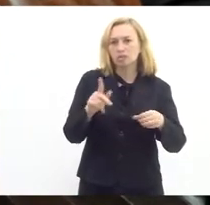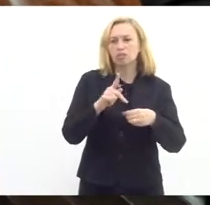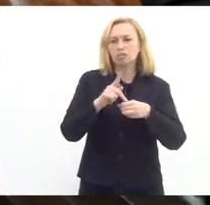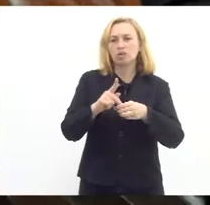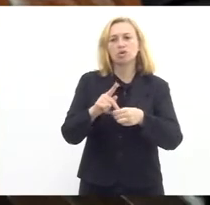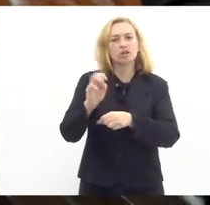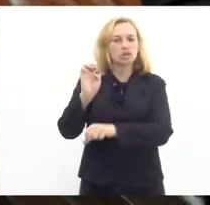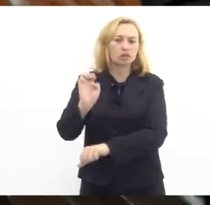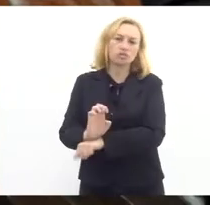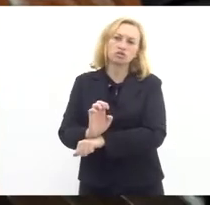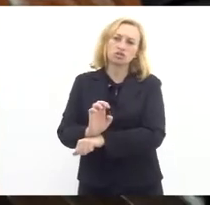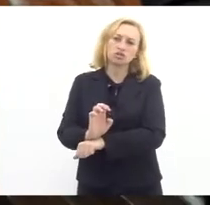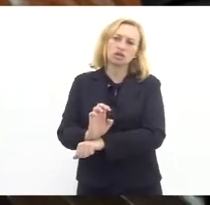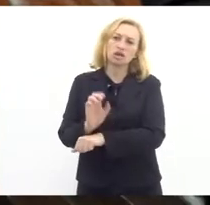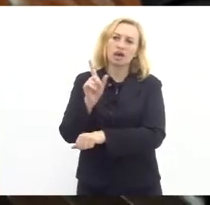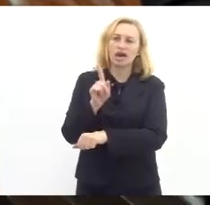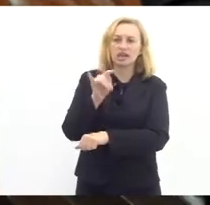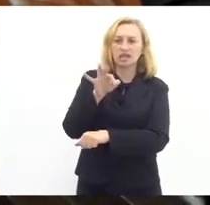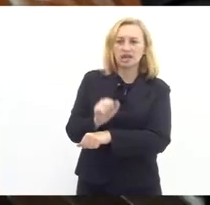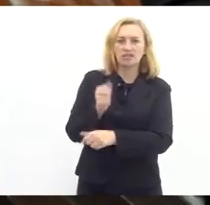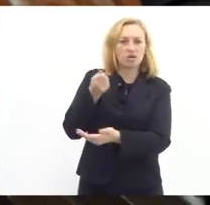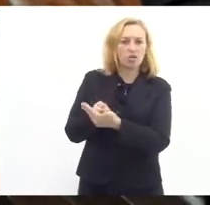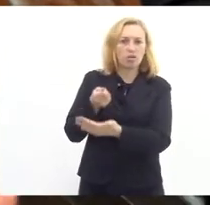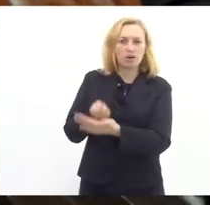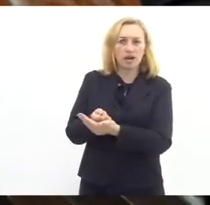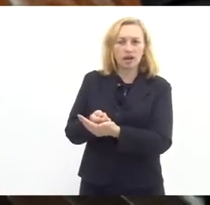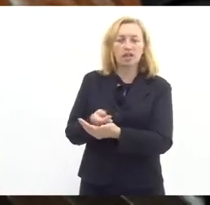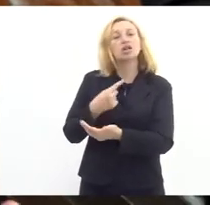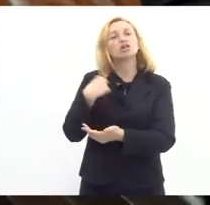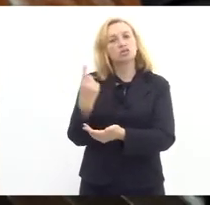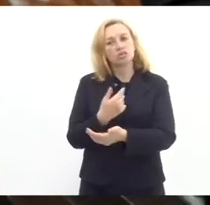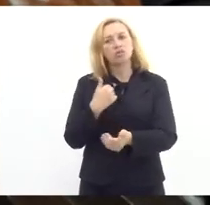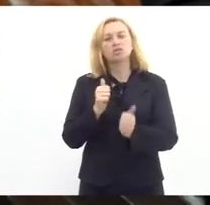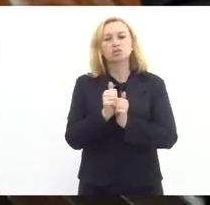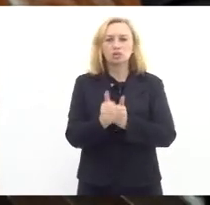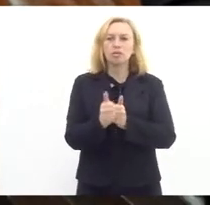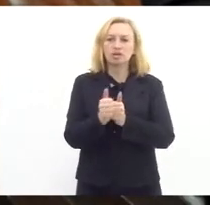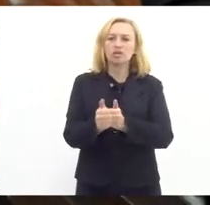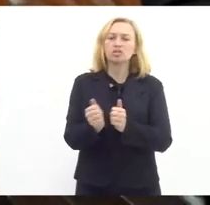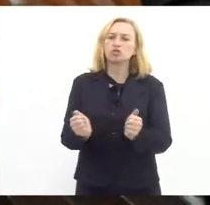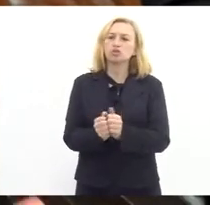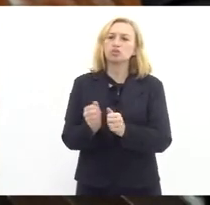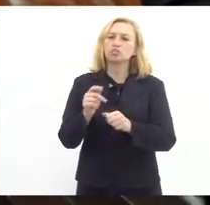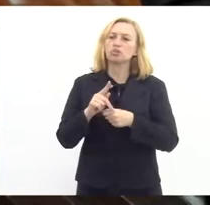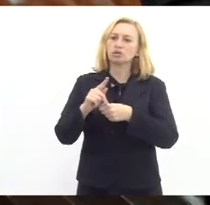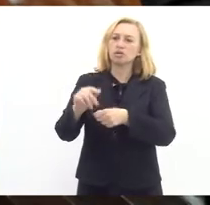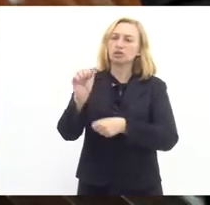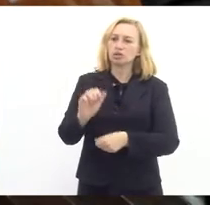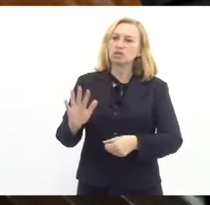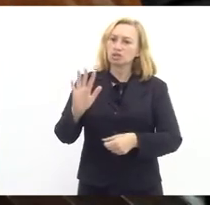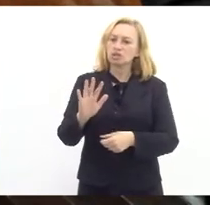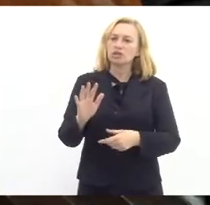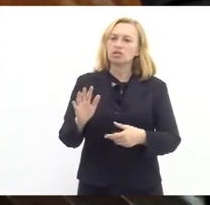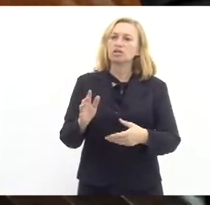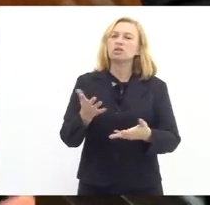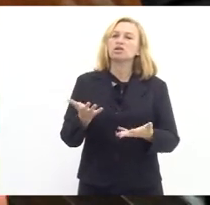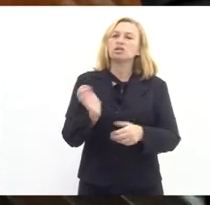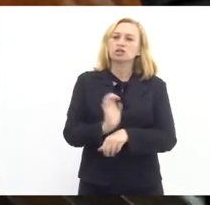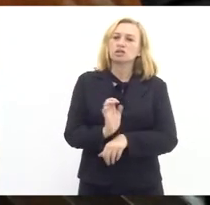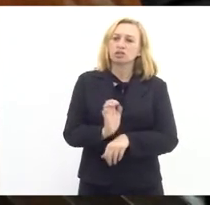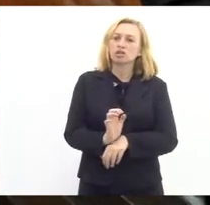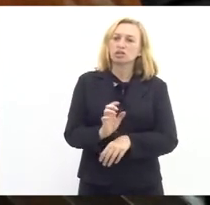do Estado e a dívida ativa é cobrada. A gente faz o acompanhamento junto com a Procuradoria, a gente tem um convênio com a Procuradoria, tem uma